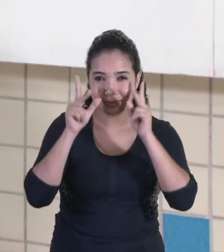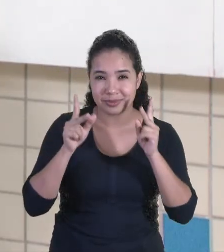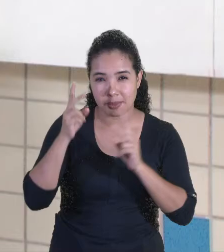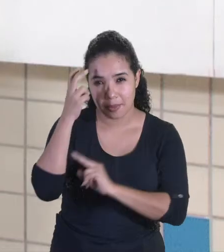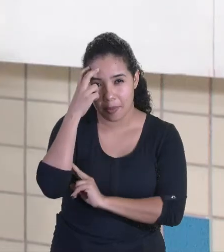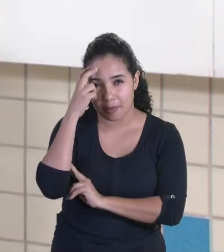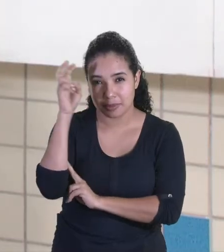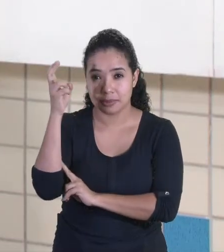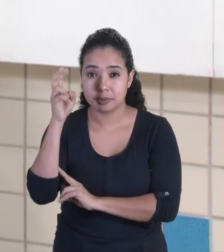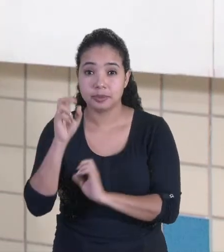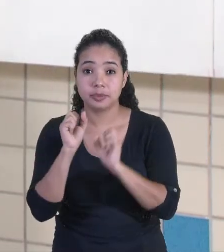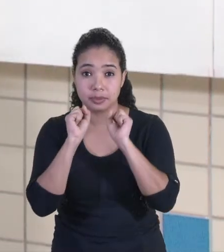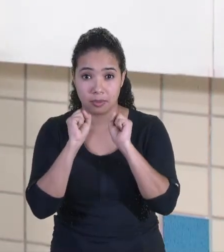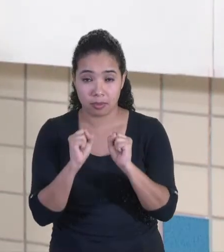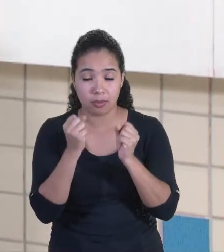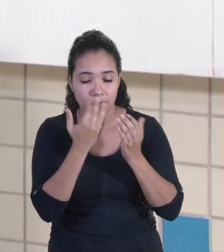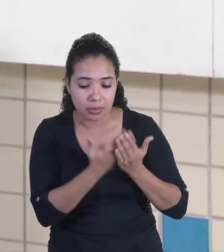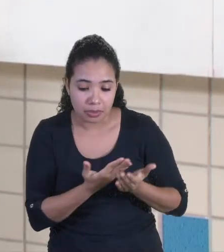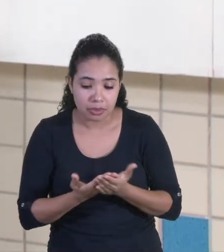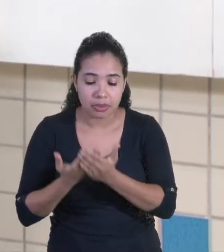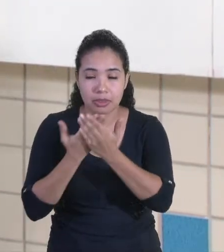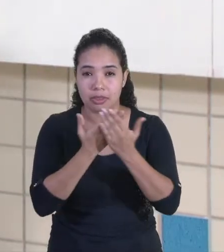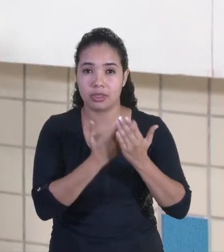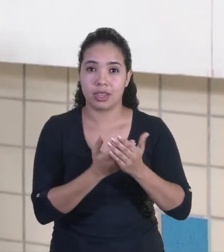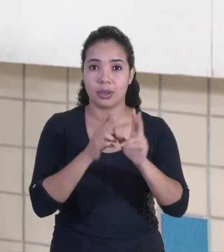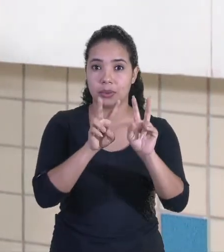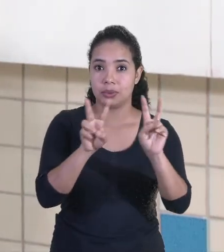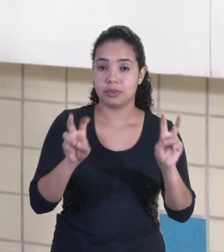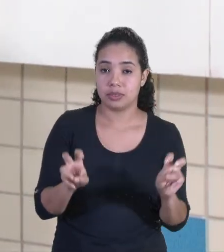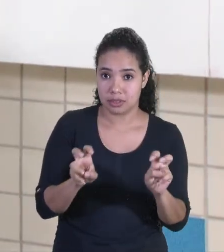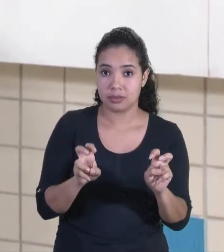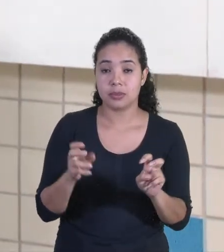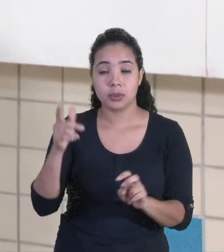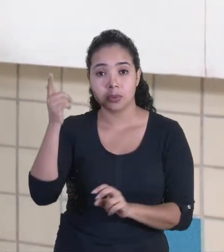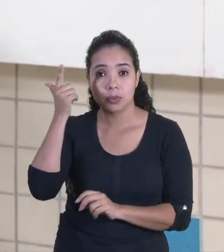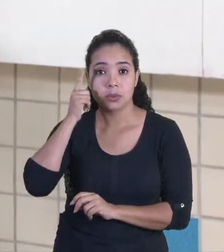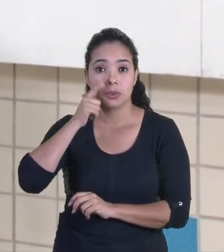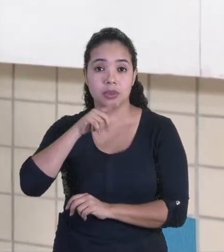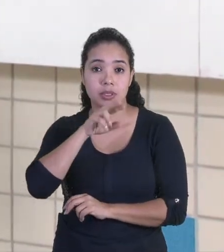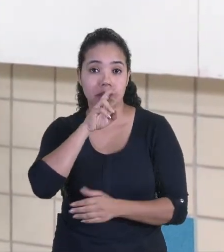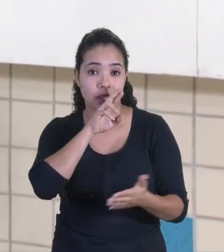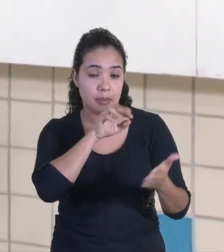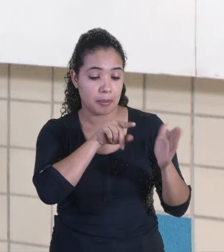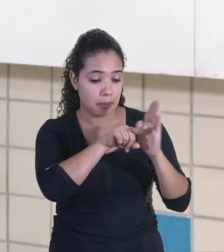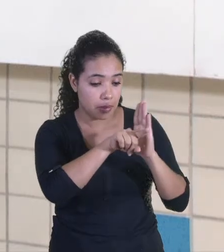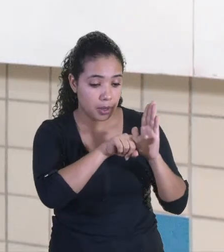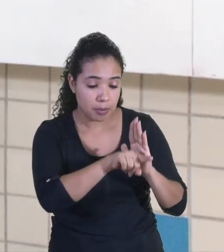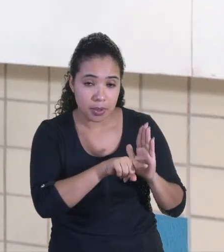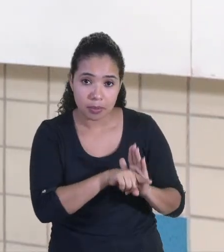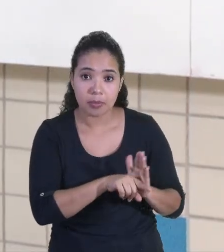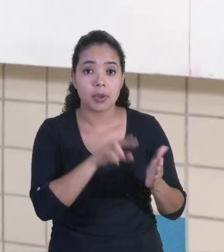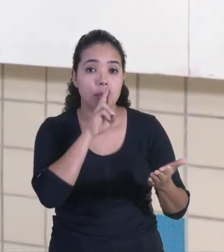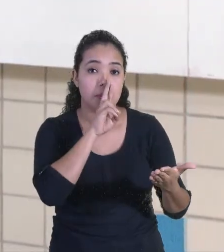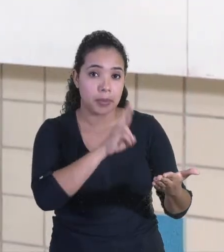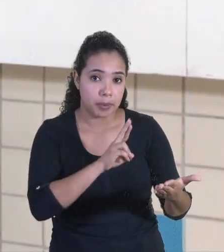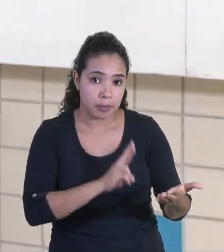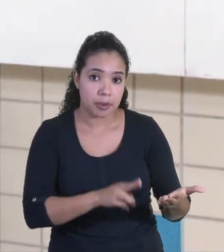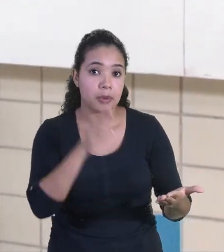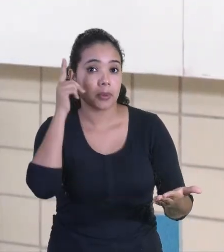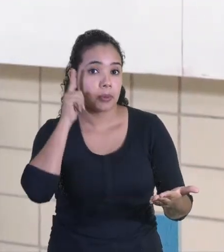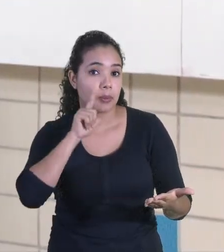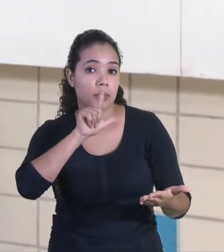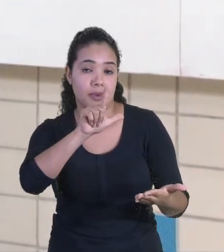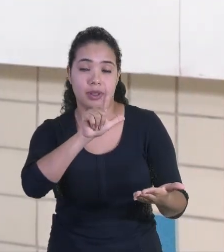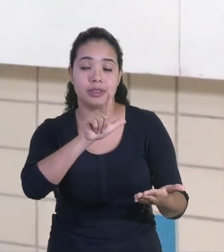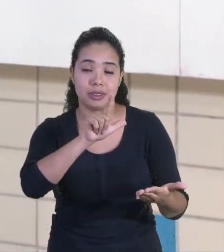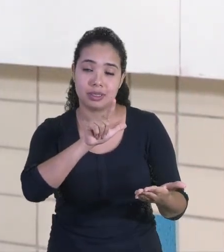inteligentes, já podem ir estudando esse assunto para que consigam responder às próximas questões que serão